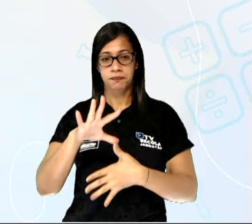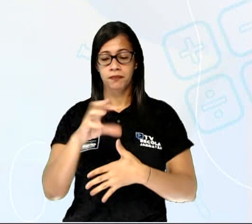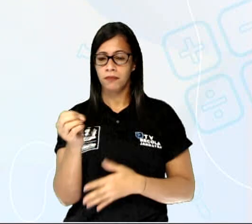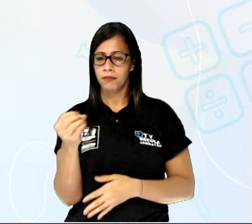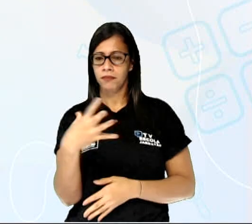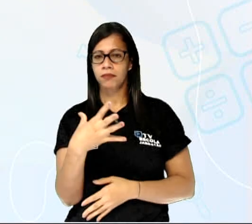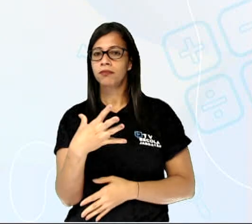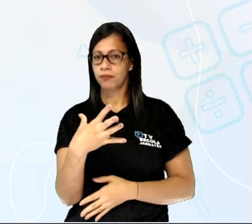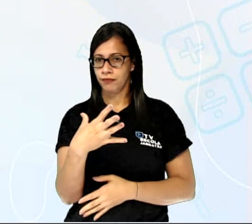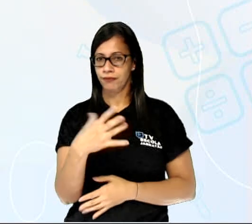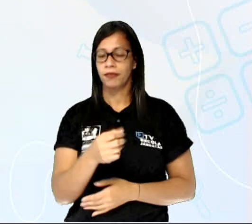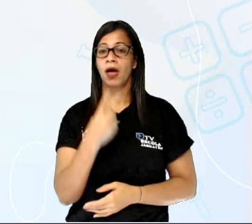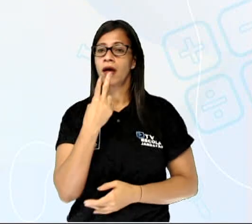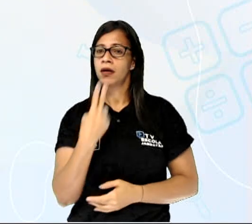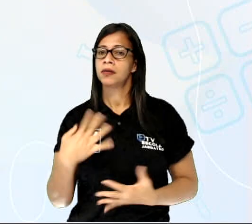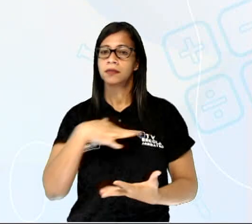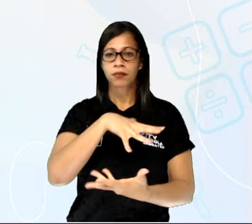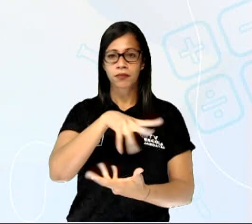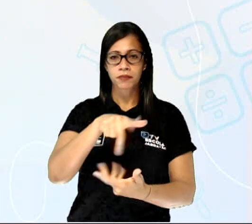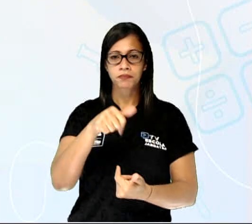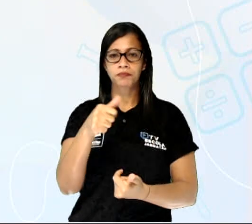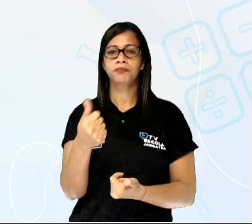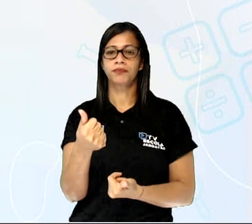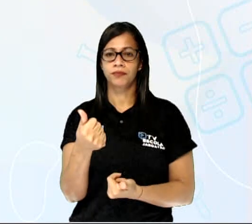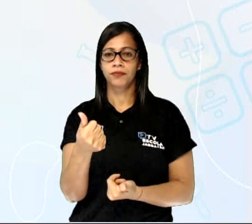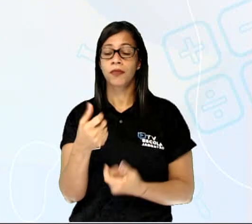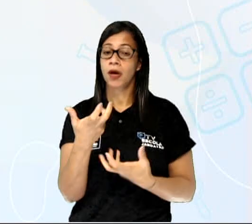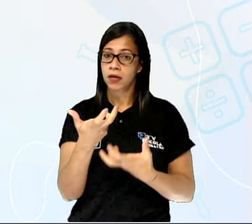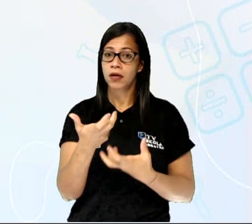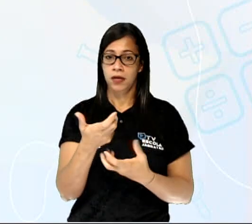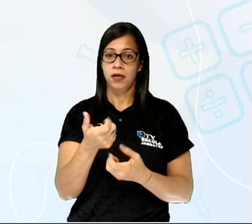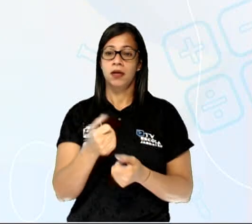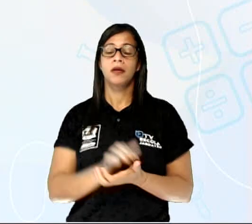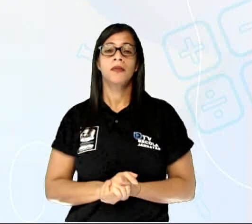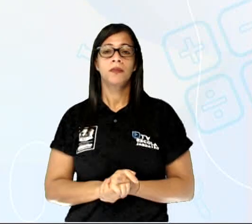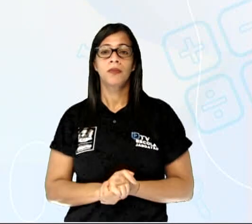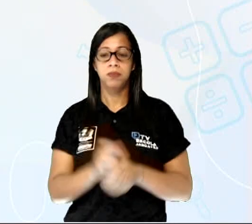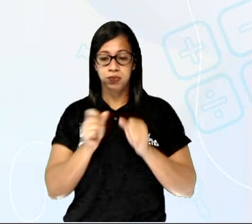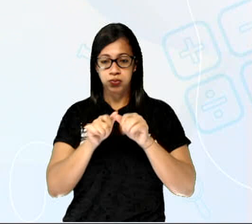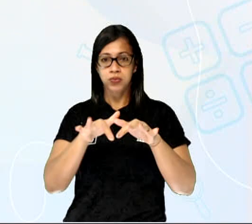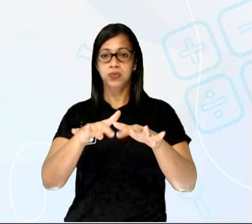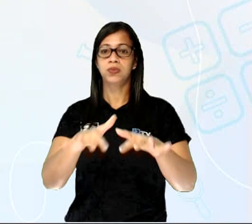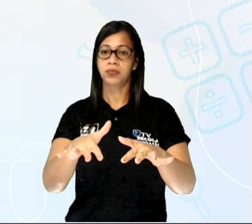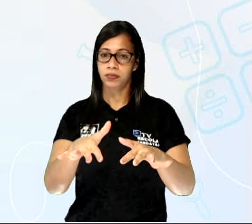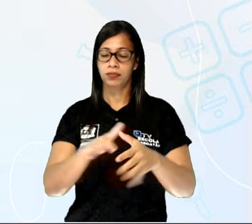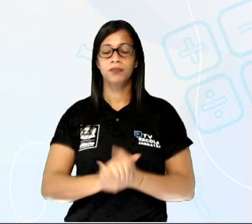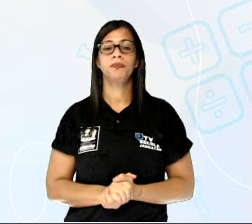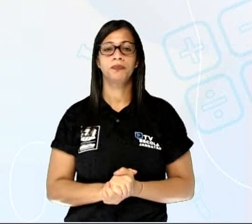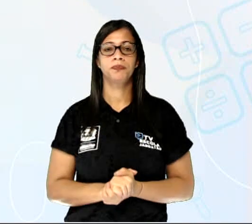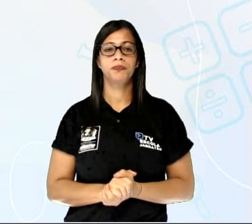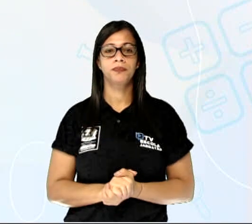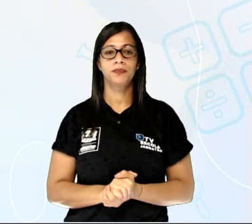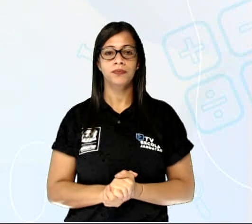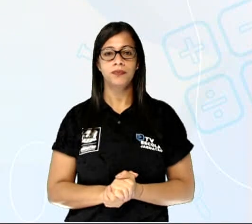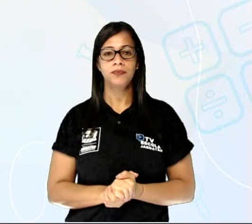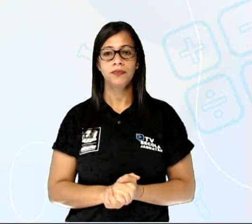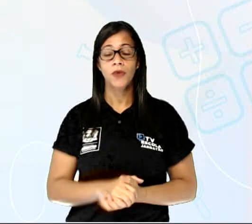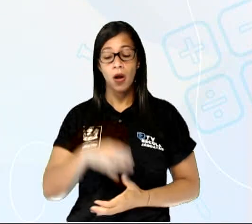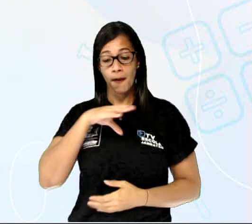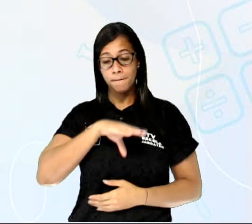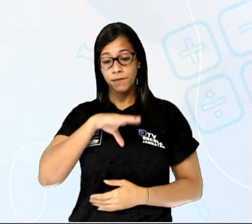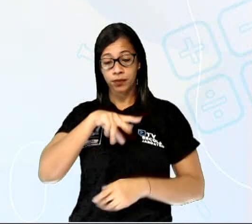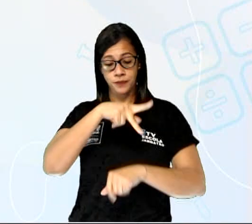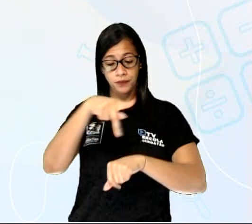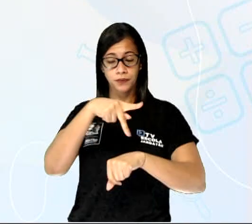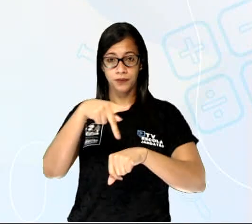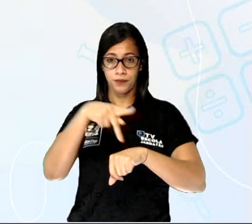muito animadas também para explorar esse território. Portugal e Espanha se apoiavam numa aliança com a Igreja Católica que procurava